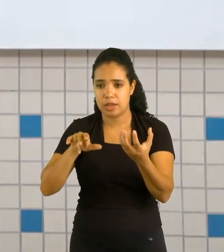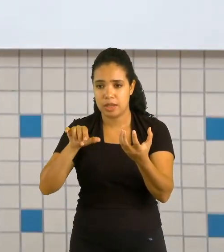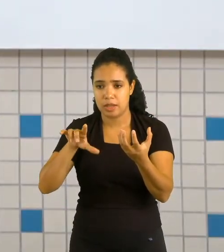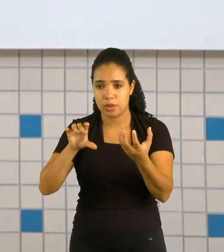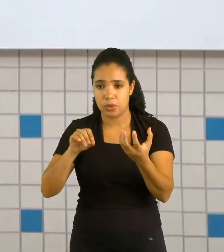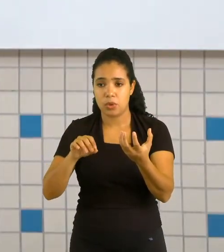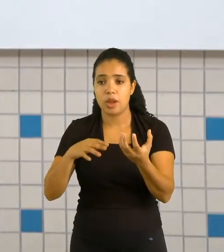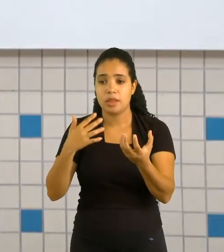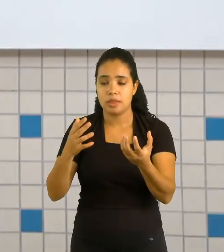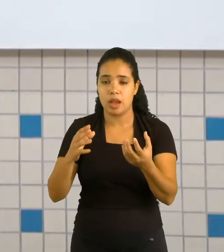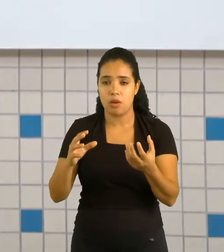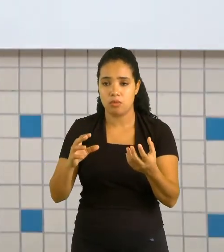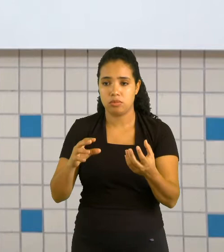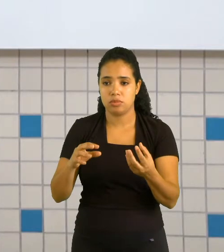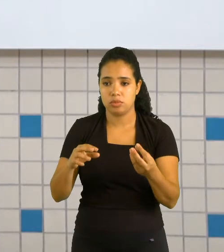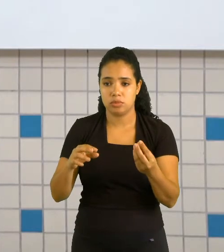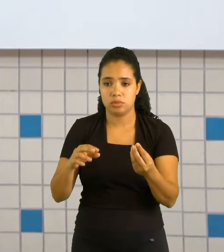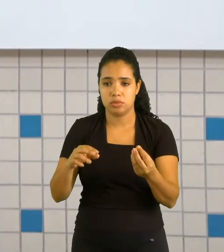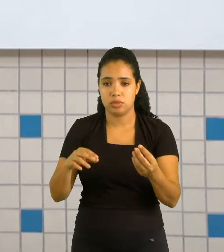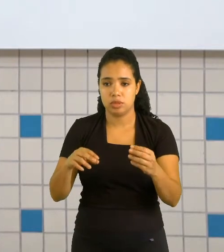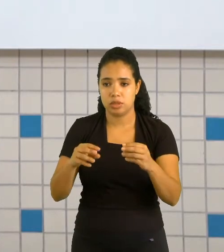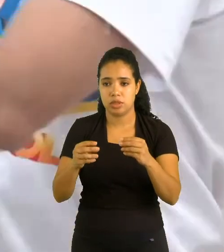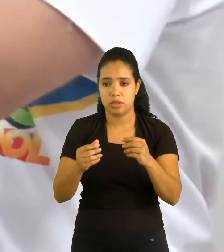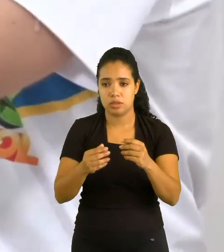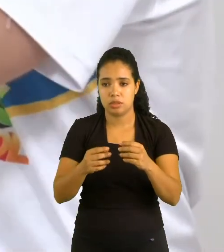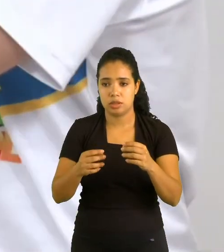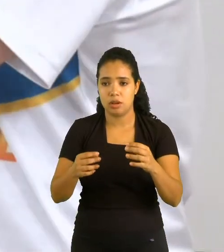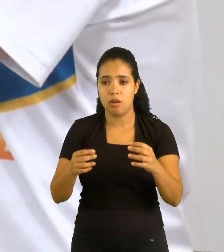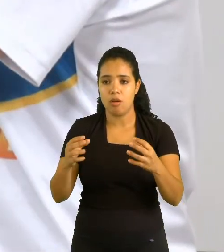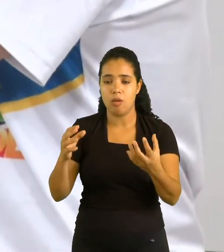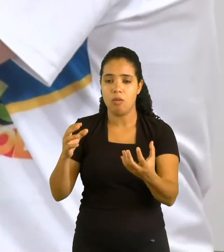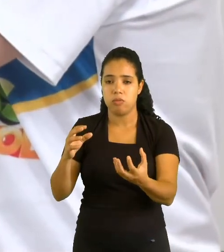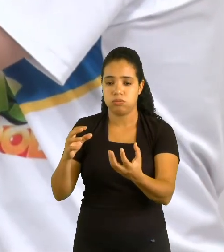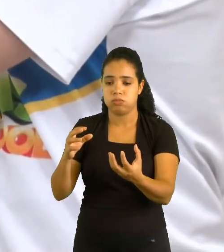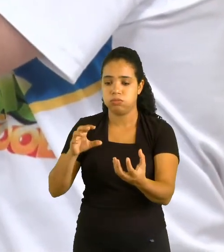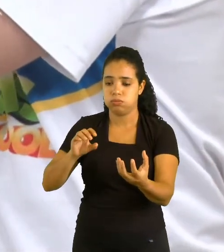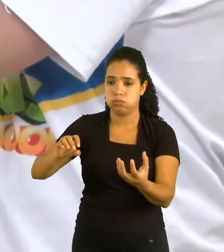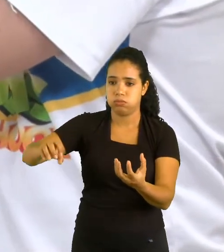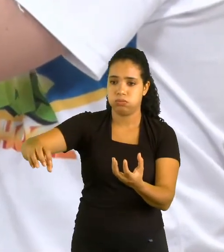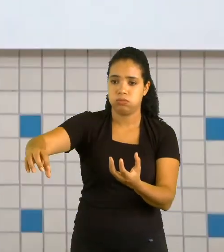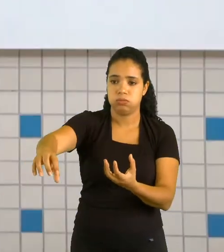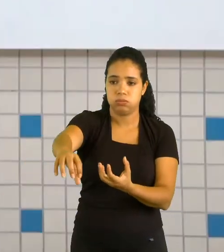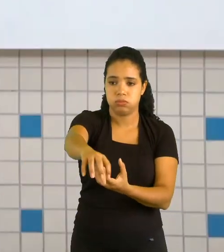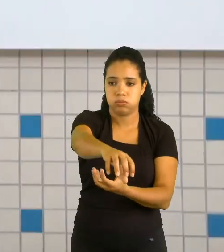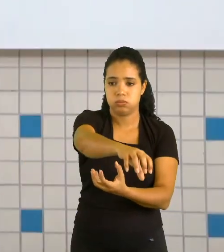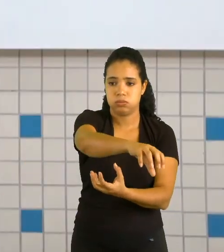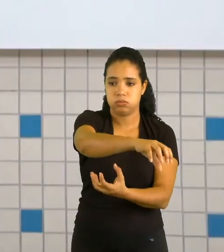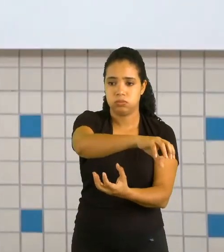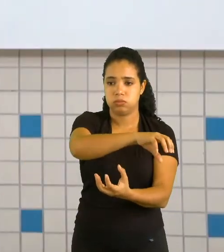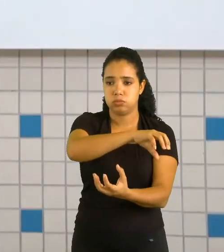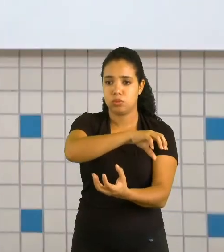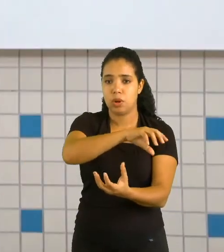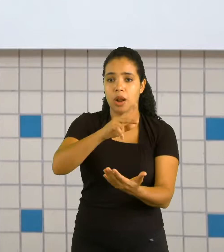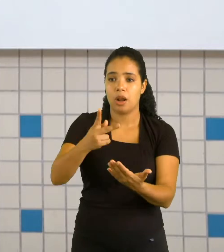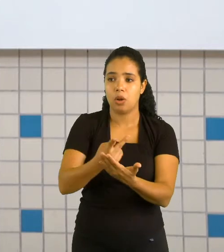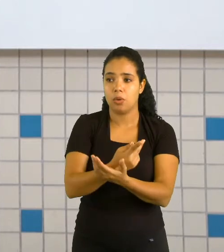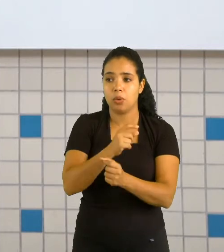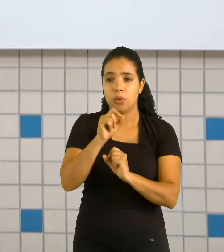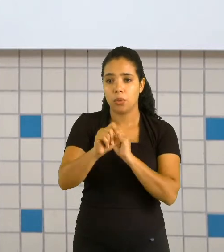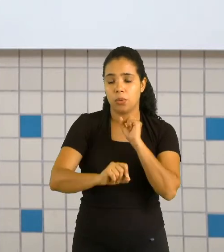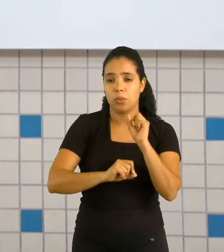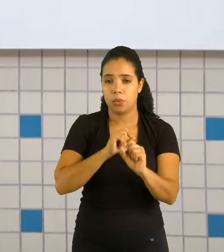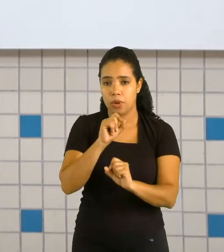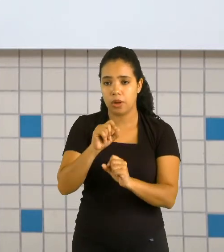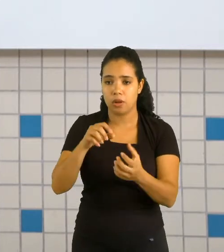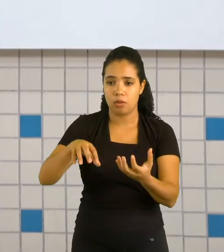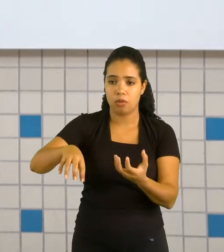Quando então a Terra gira para o outro lado do Sol, acontece o contrário. A